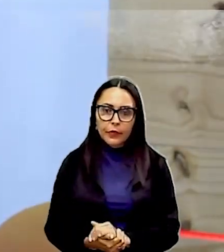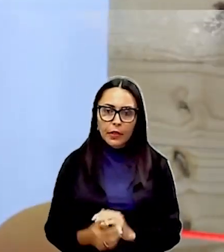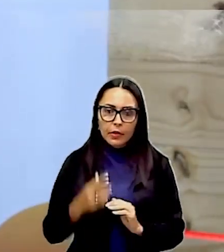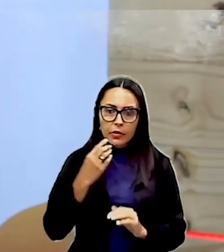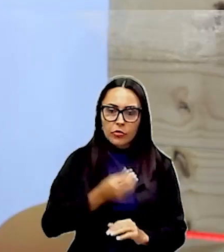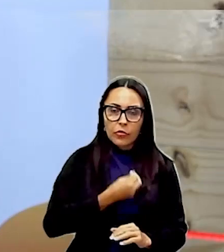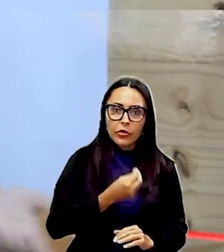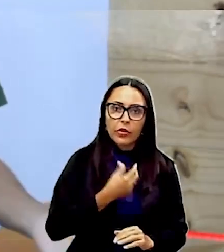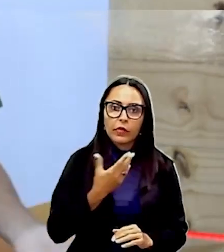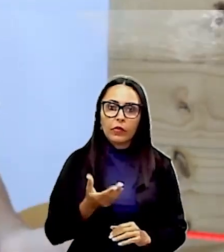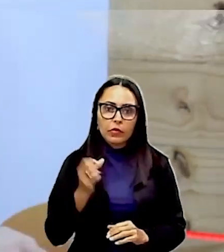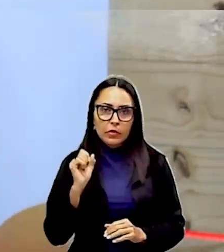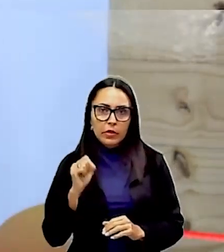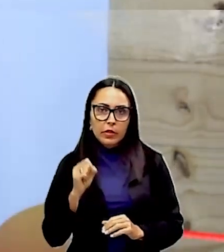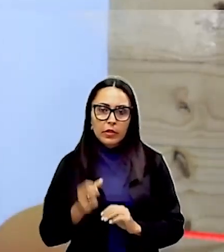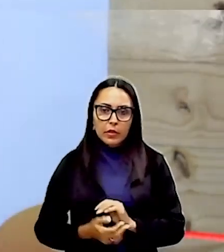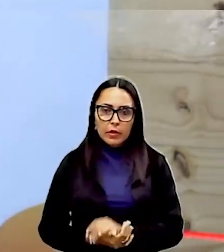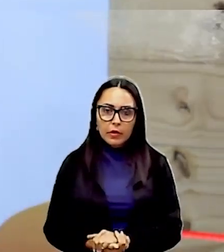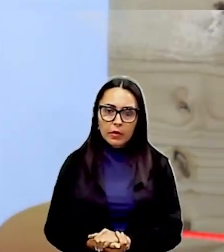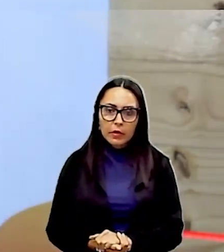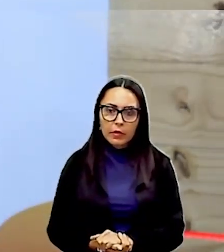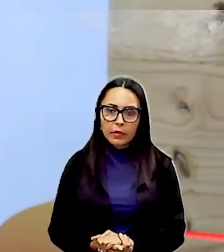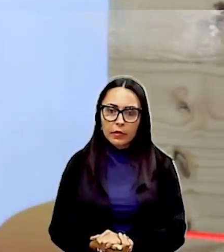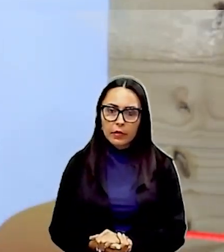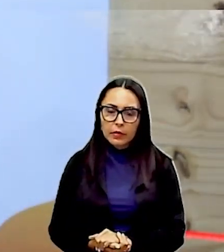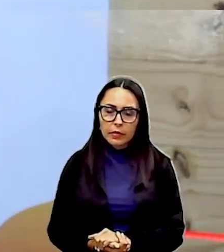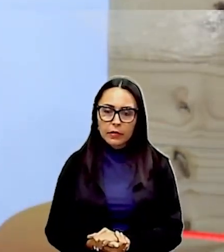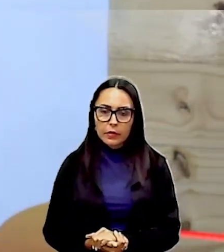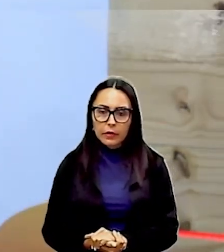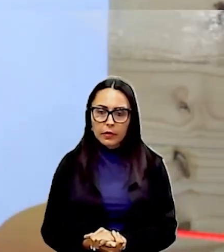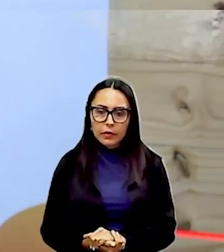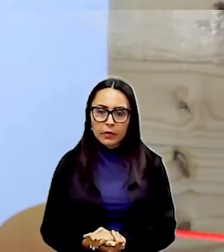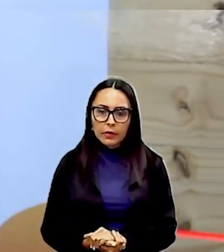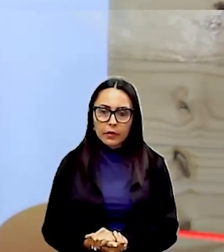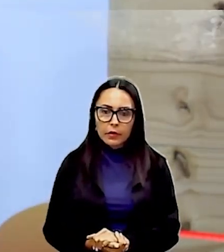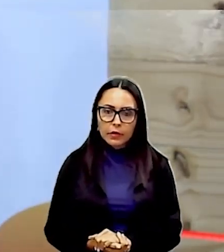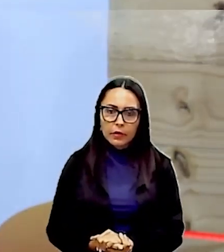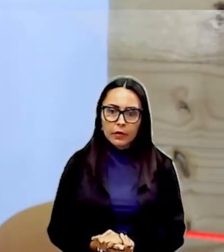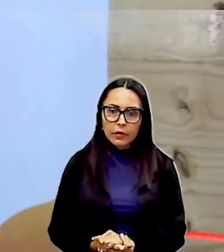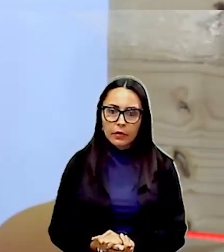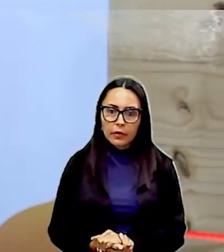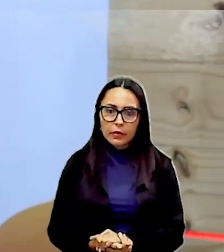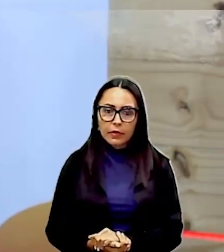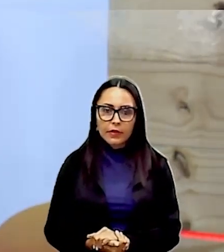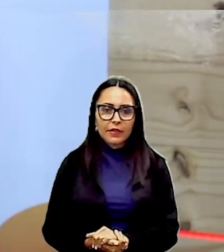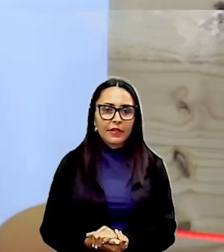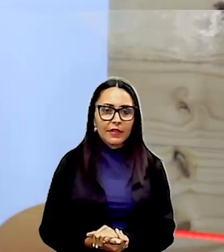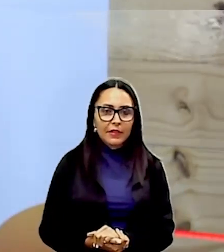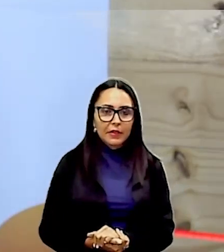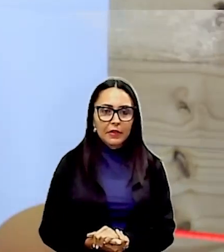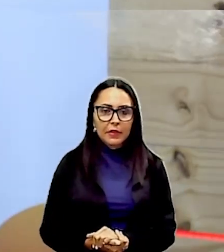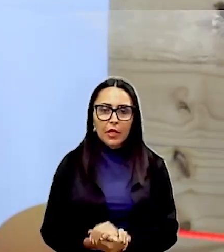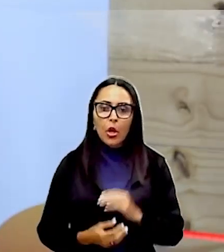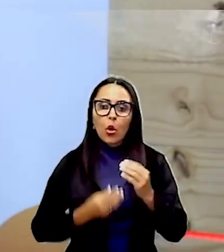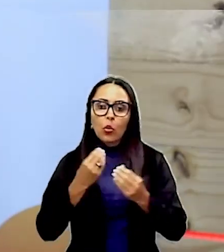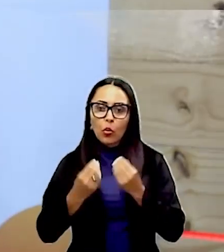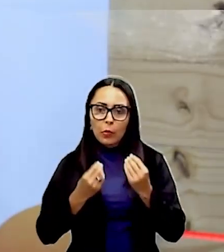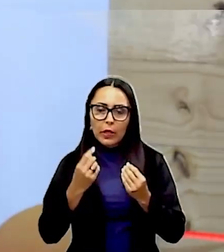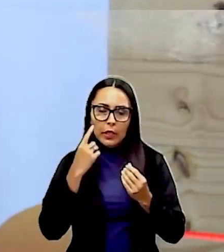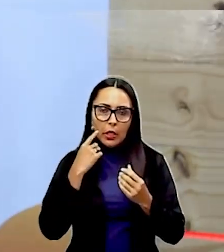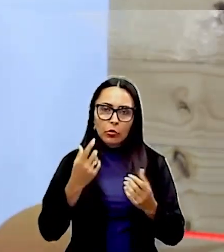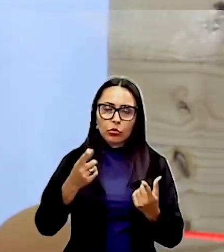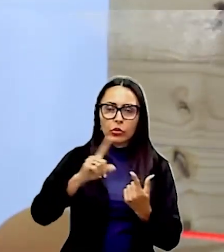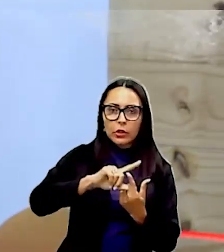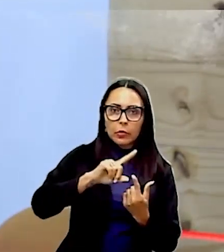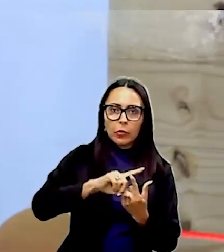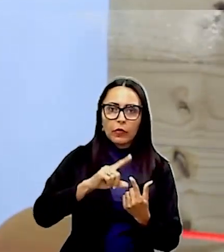vivo, como a própria animação fala. Tá, e como é... Eita, passei. Como é que o tipo de